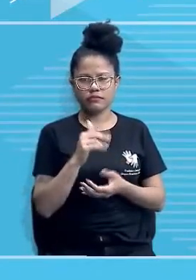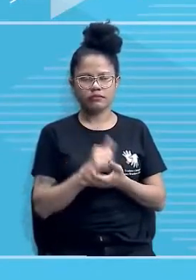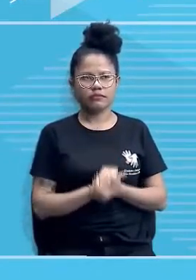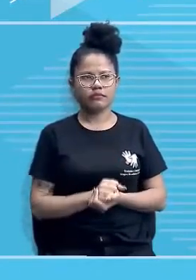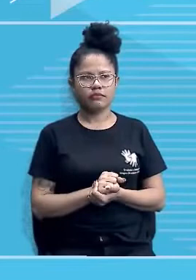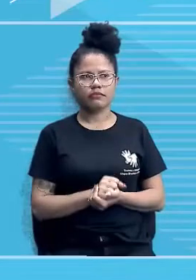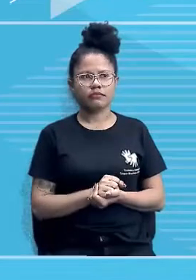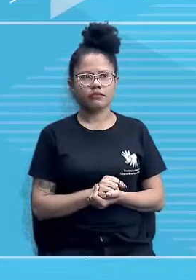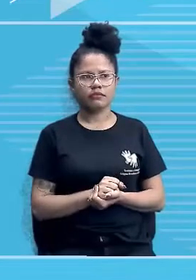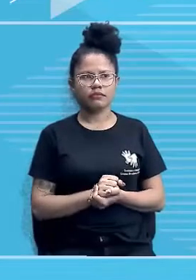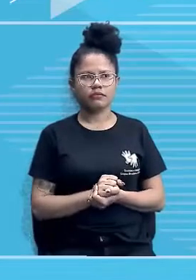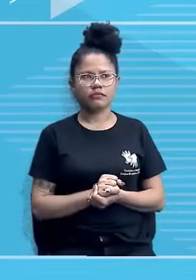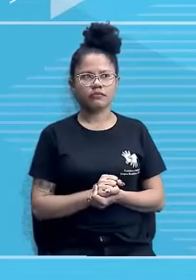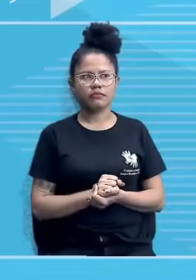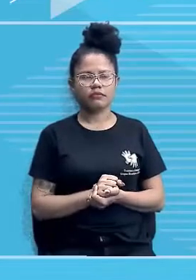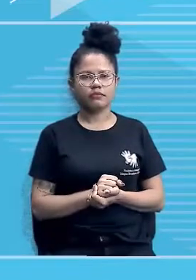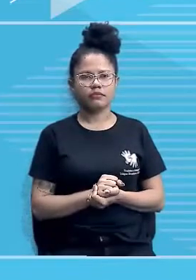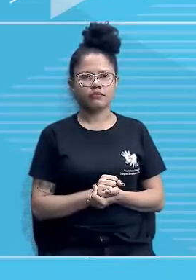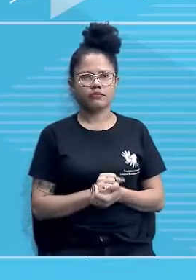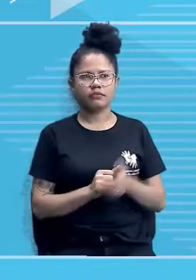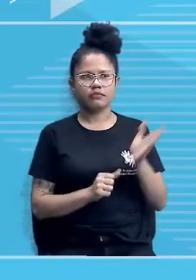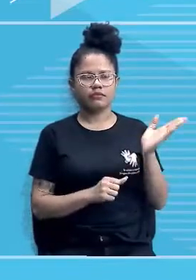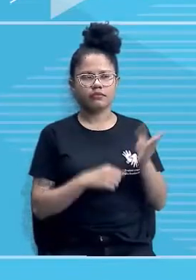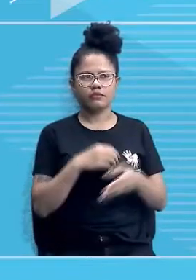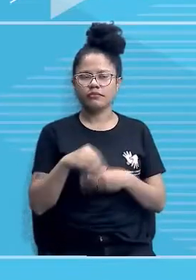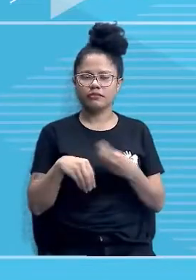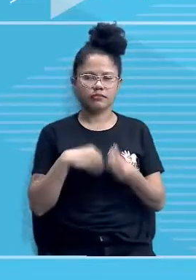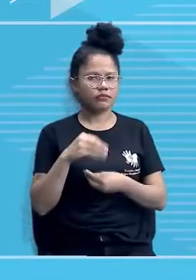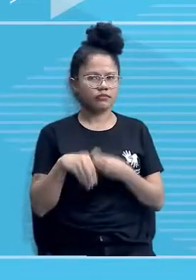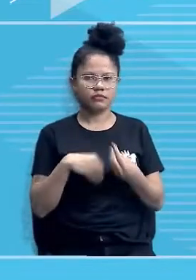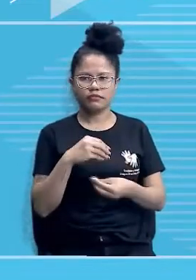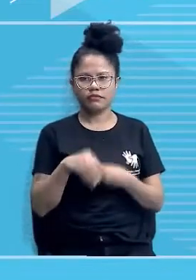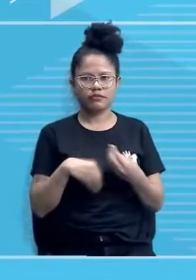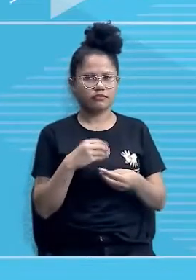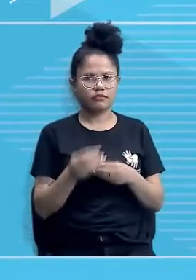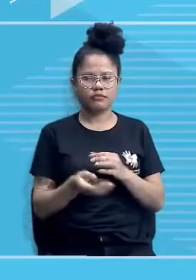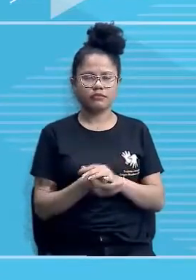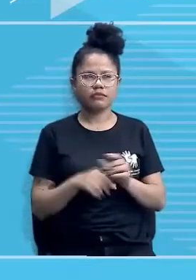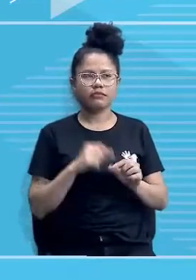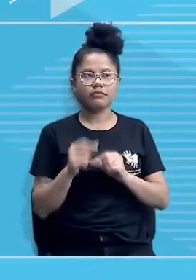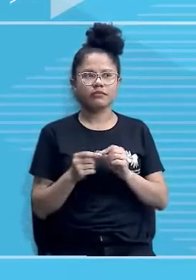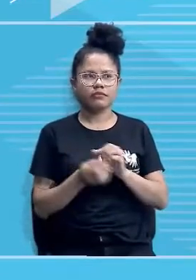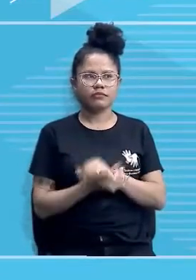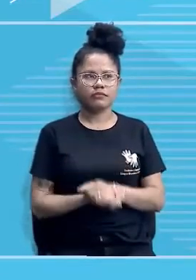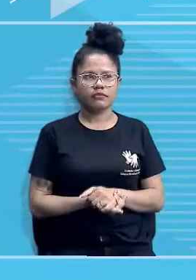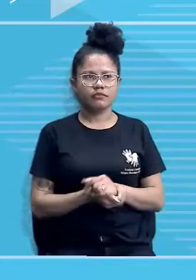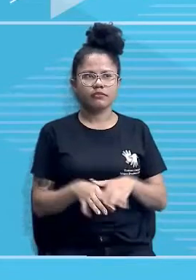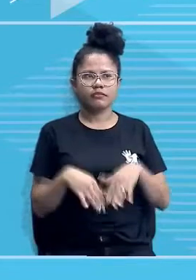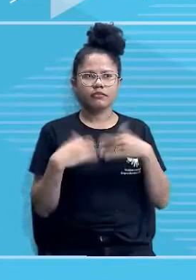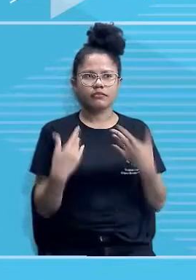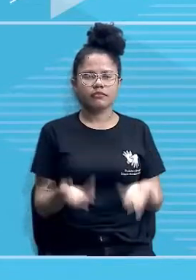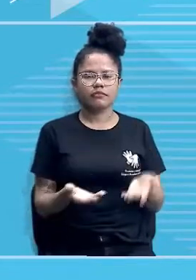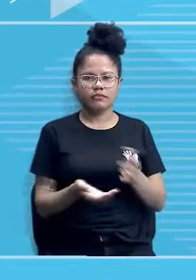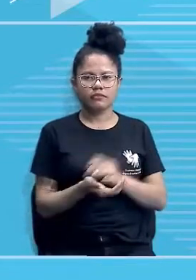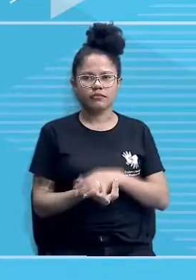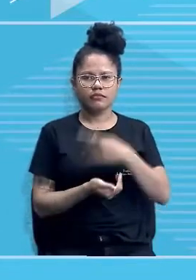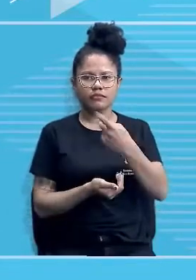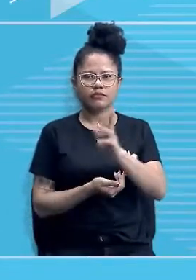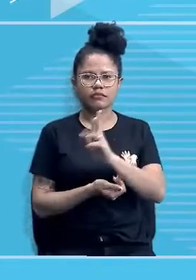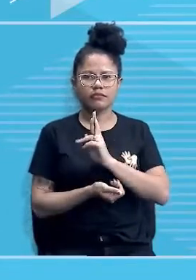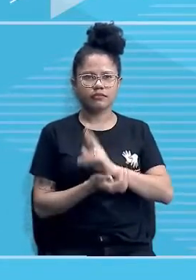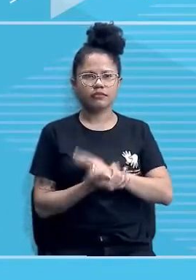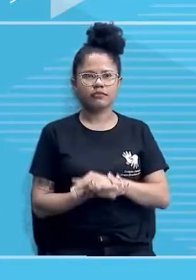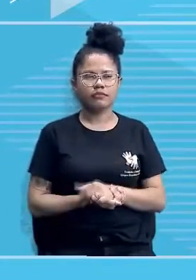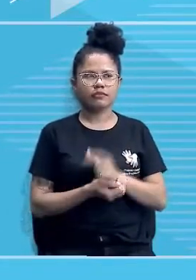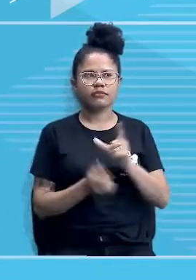tá benzeno é insolúvel em que vamos lá qual seria a resposta que você marcar ia